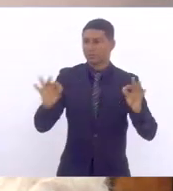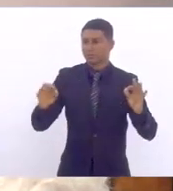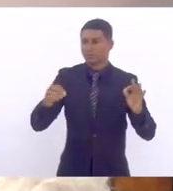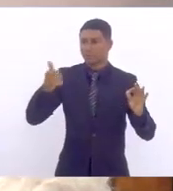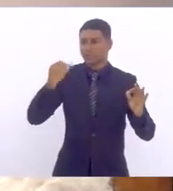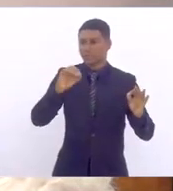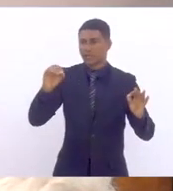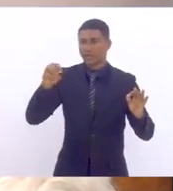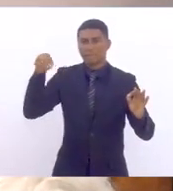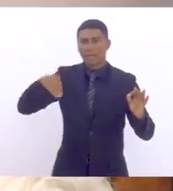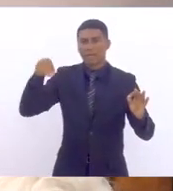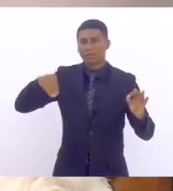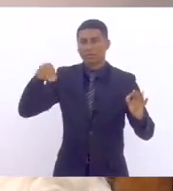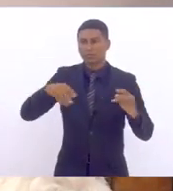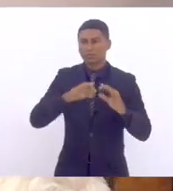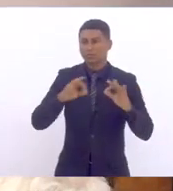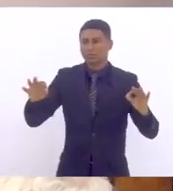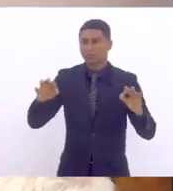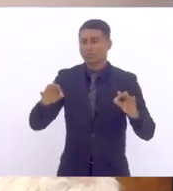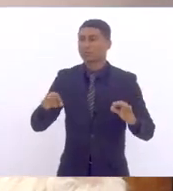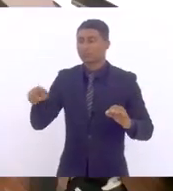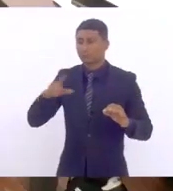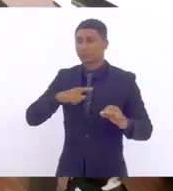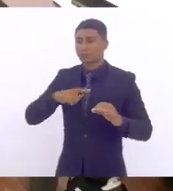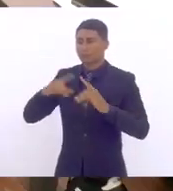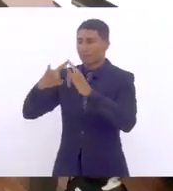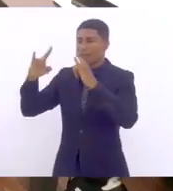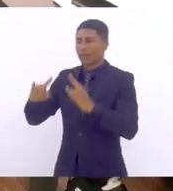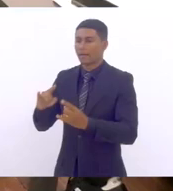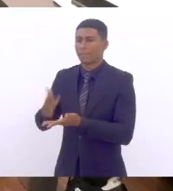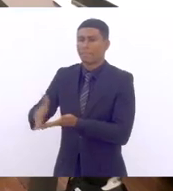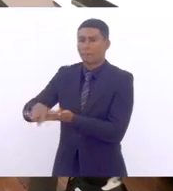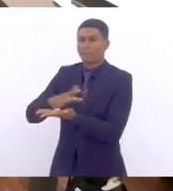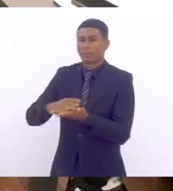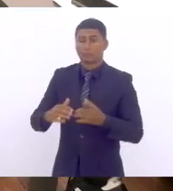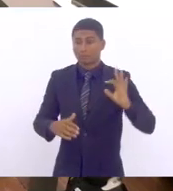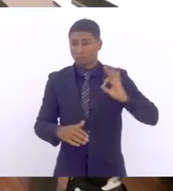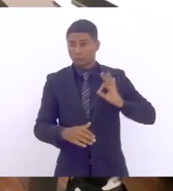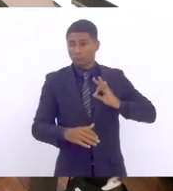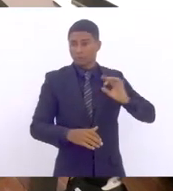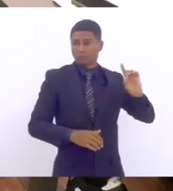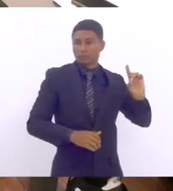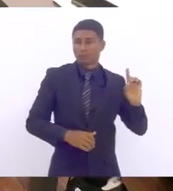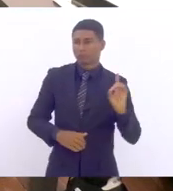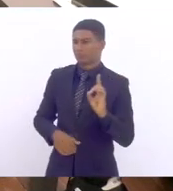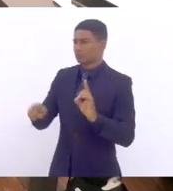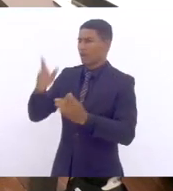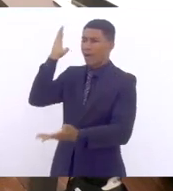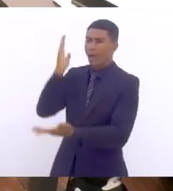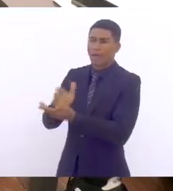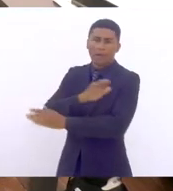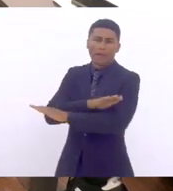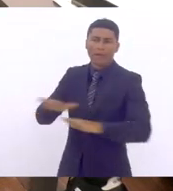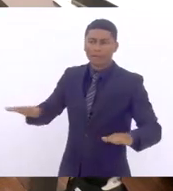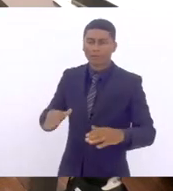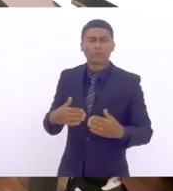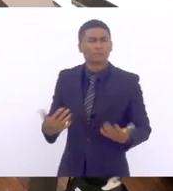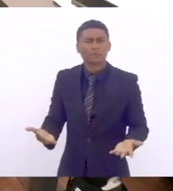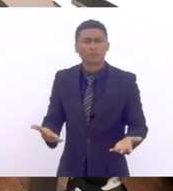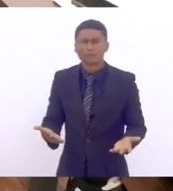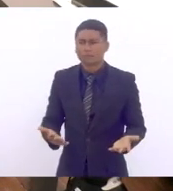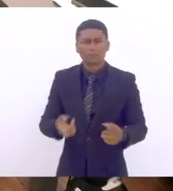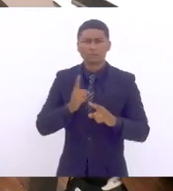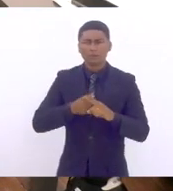do estádio, do campo de São Januário. O policial foi lá e mandou acabar com o pagode. O que tinha a ver uma coisa com a outra?